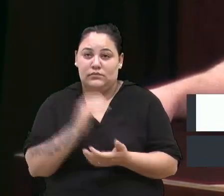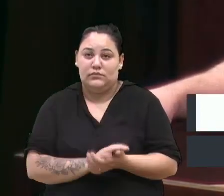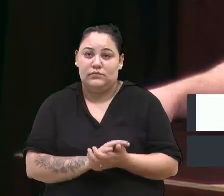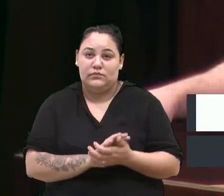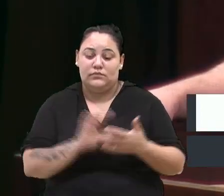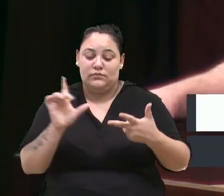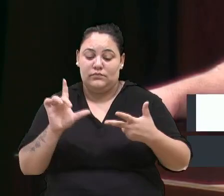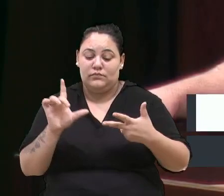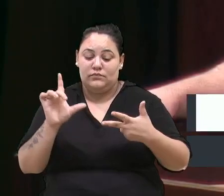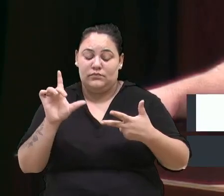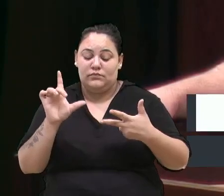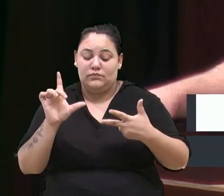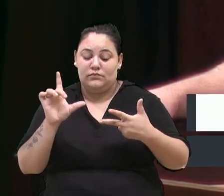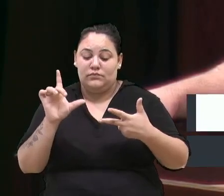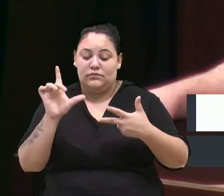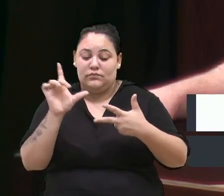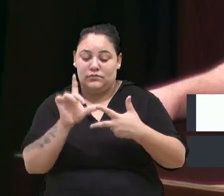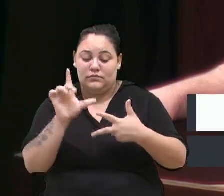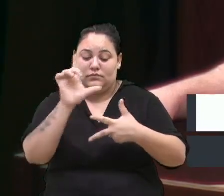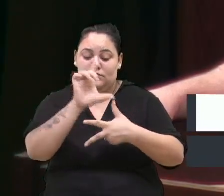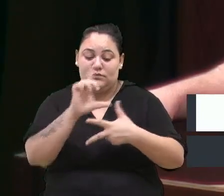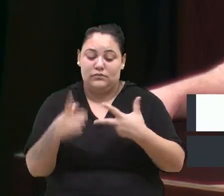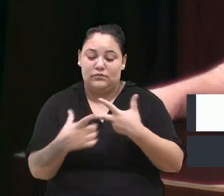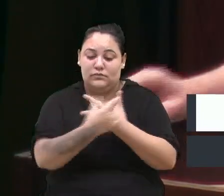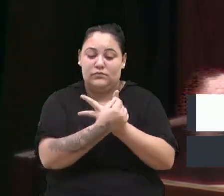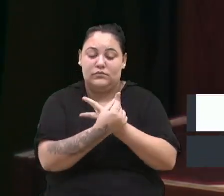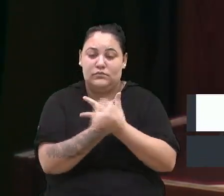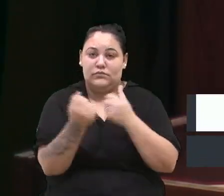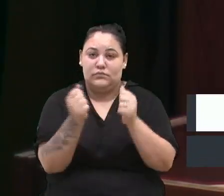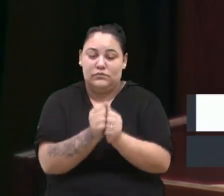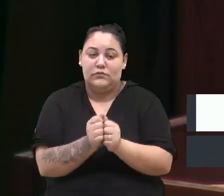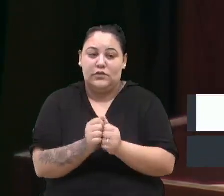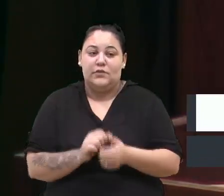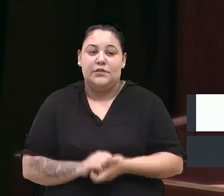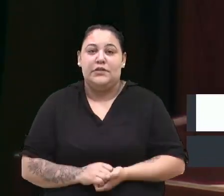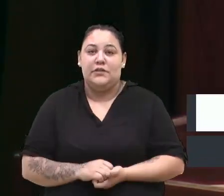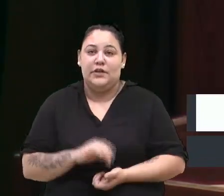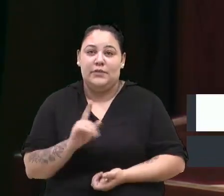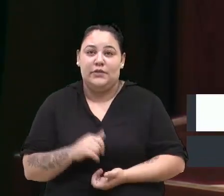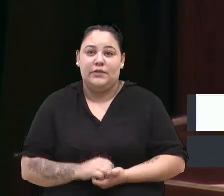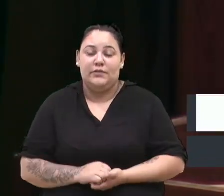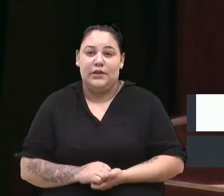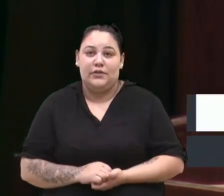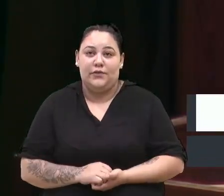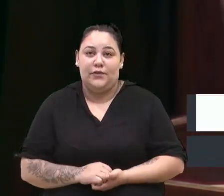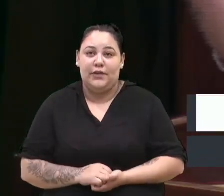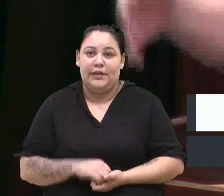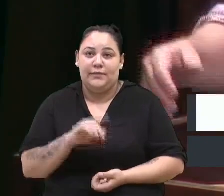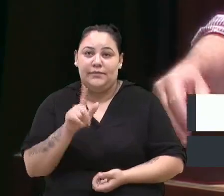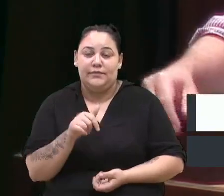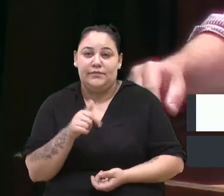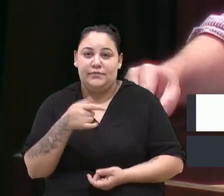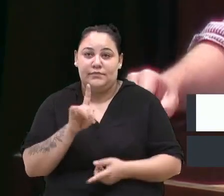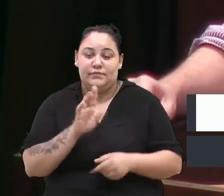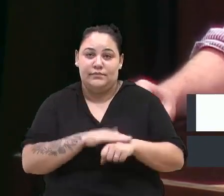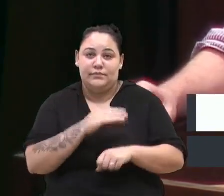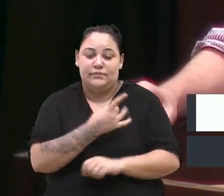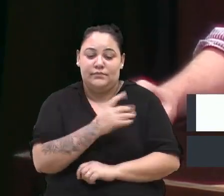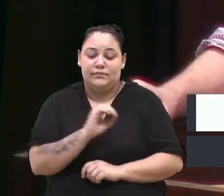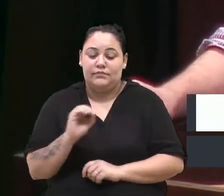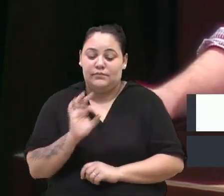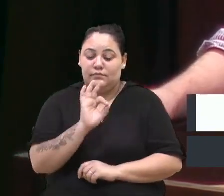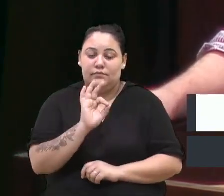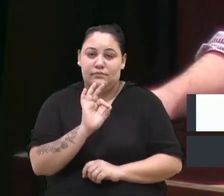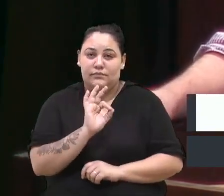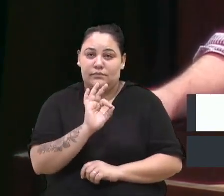Poder Executivo. Dizer que, ao longo do ano, foram mais de 100 projetos enviados do